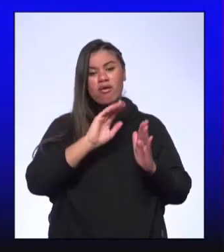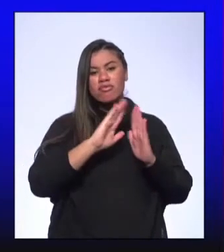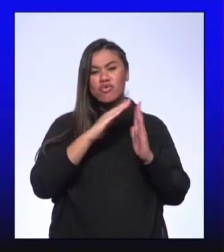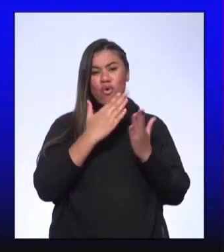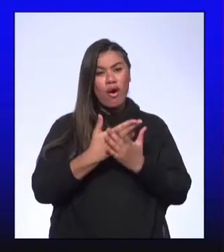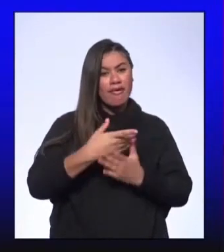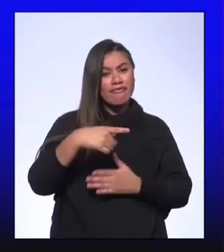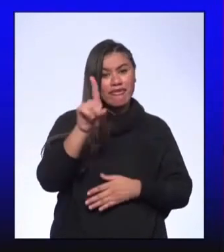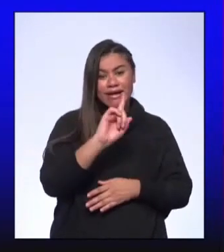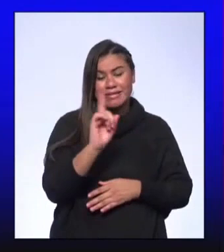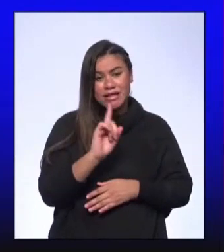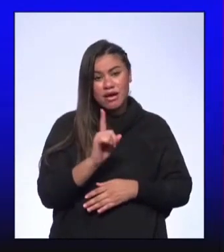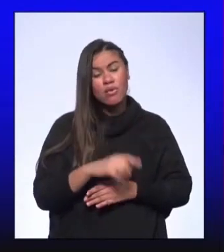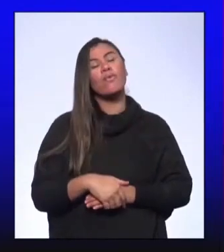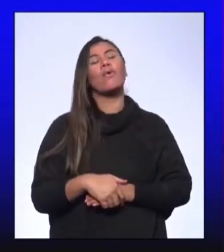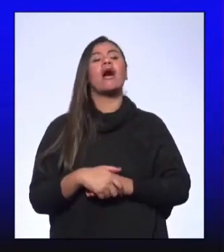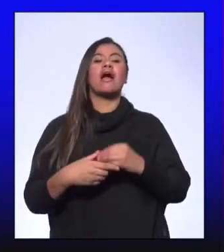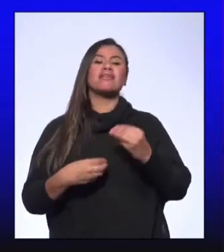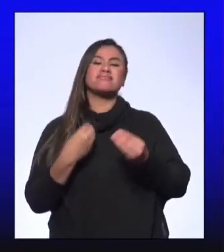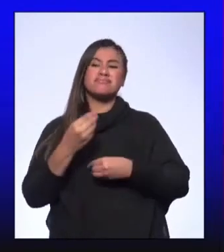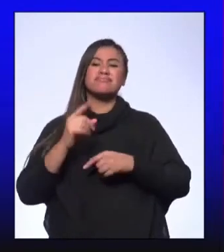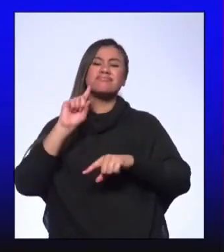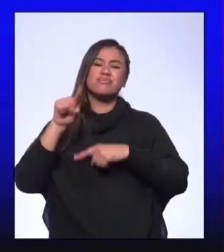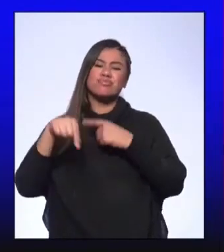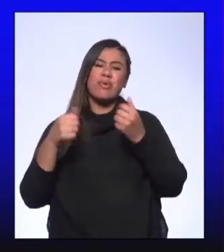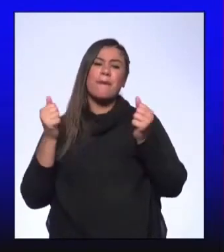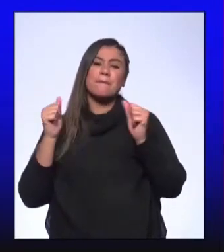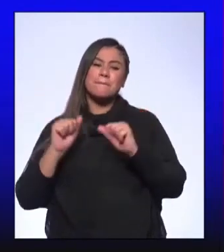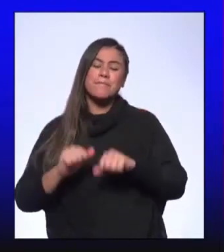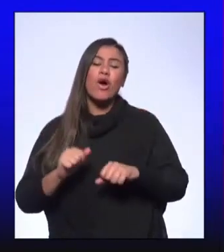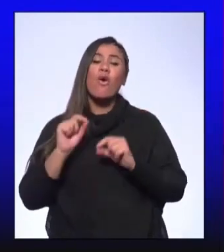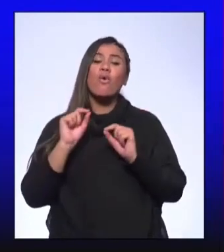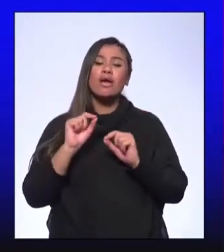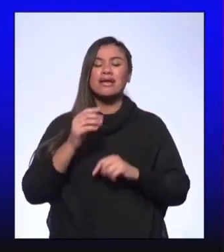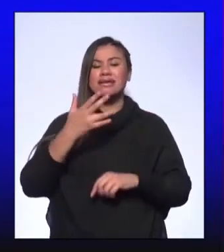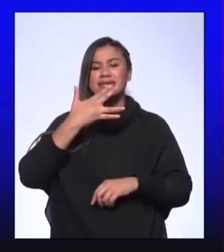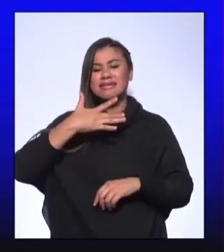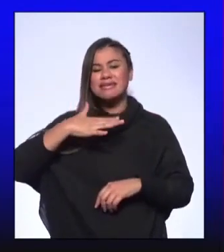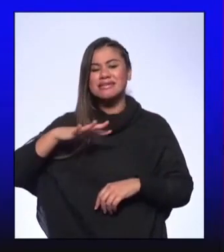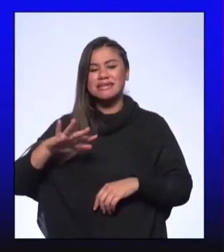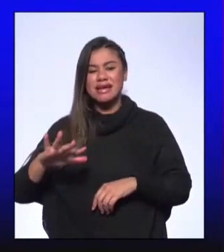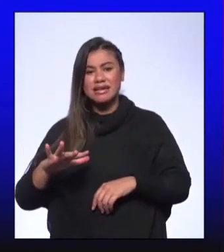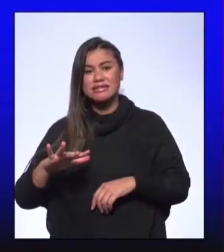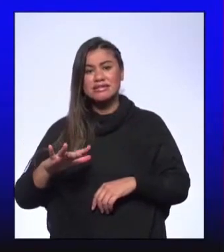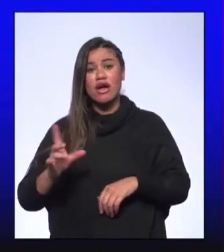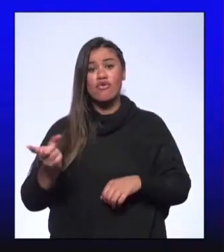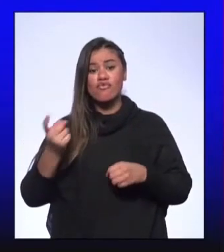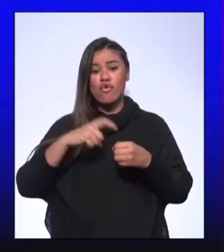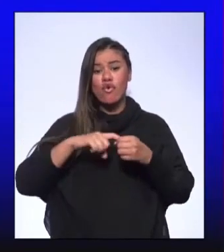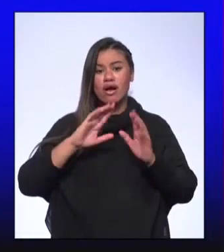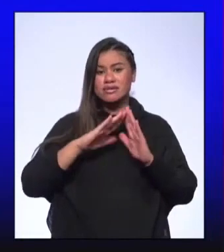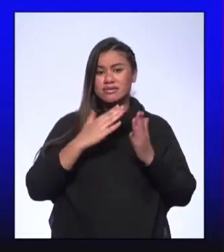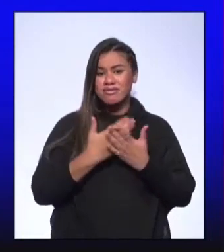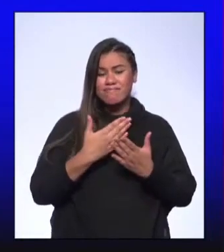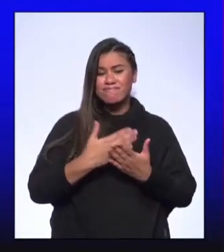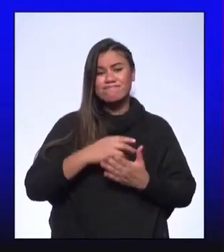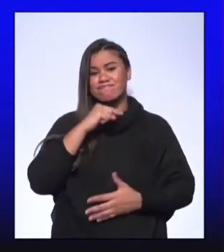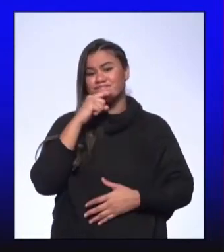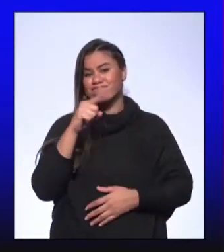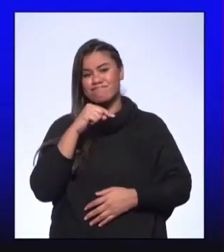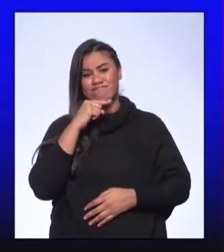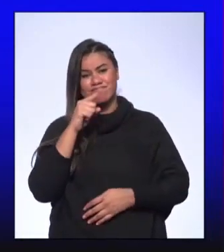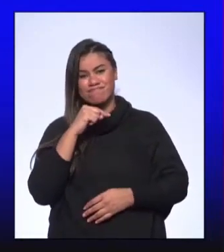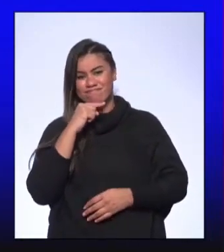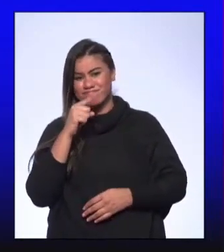maiores danos ela traz, maiores chances de que as crianças eventualmente não retornem às escolas quando